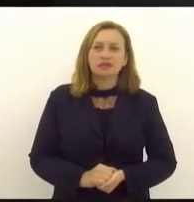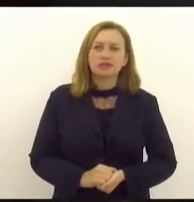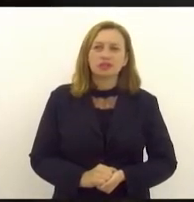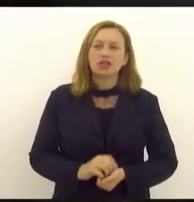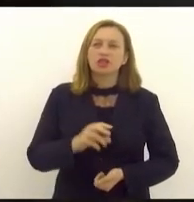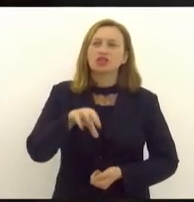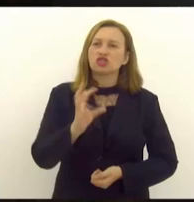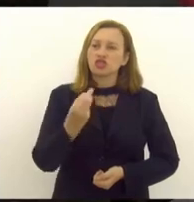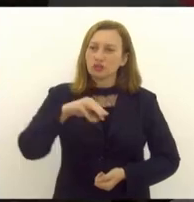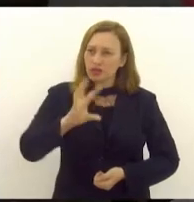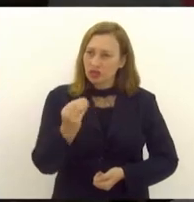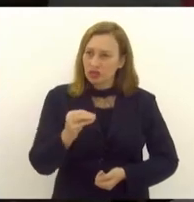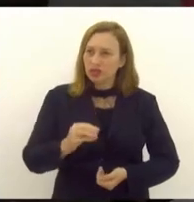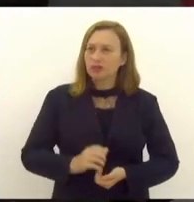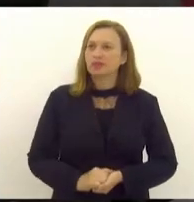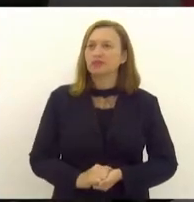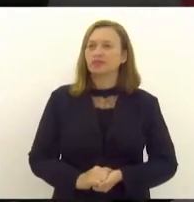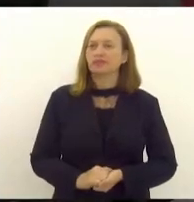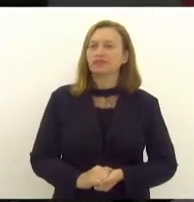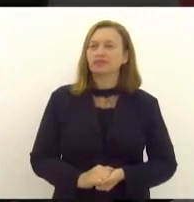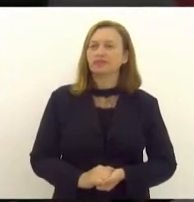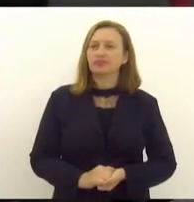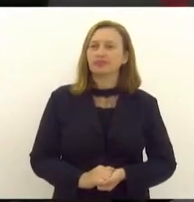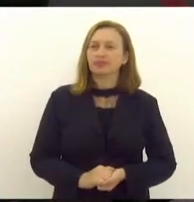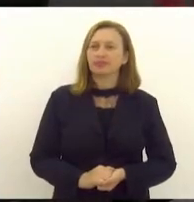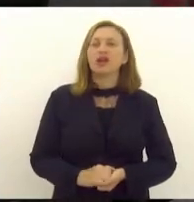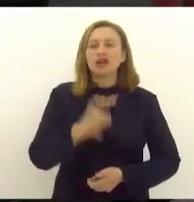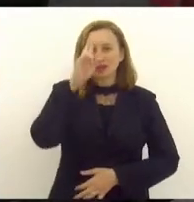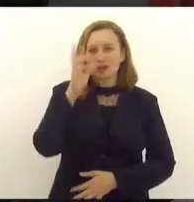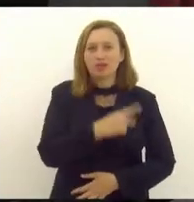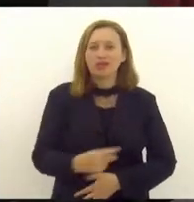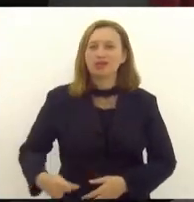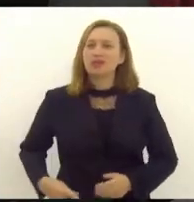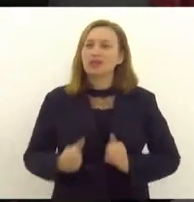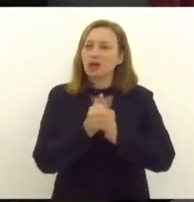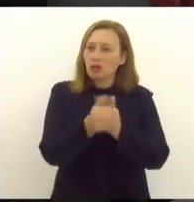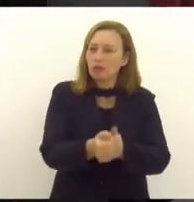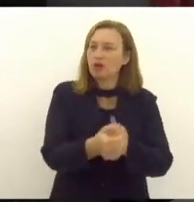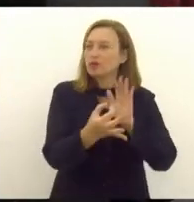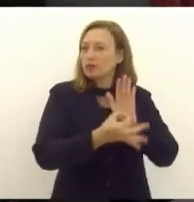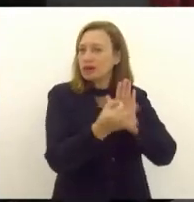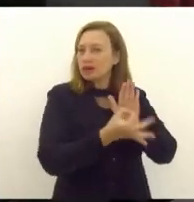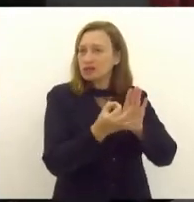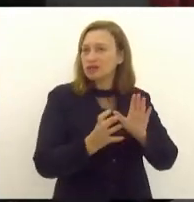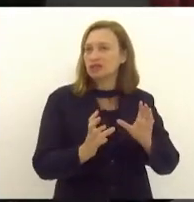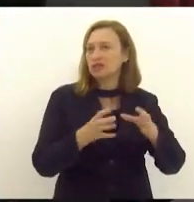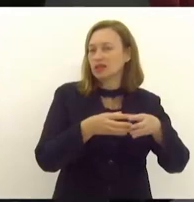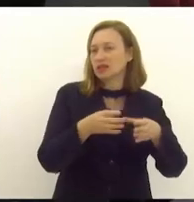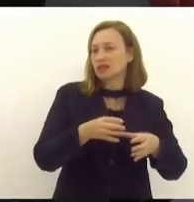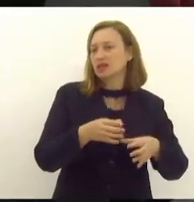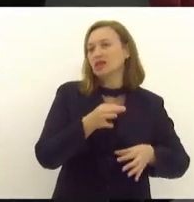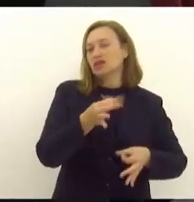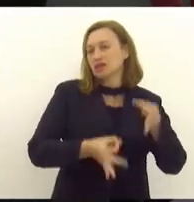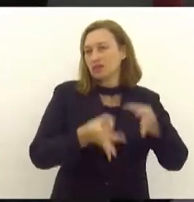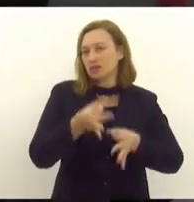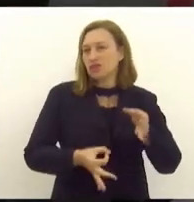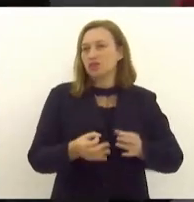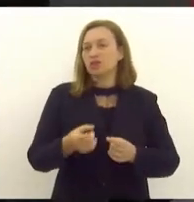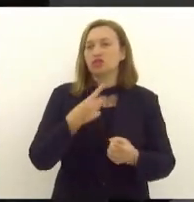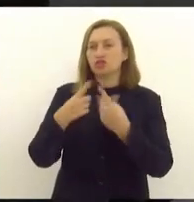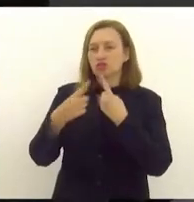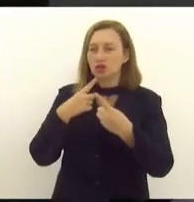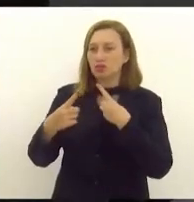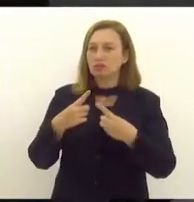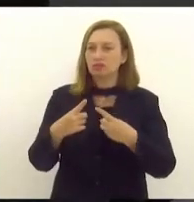Chico Machado senhor presidente acompanha o parecer da ccj com os pareceres emitidos